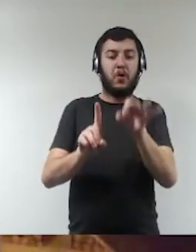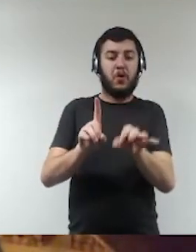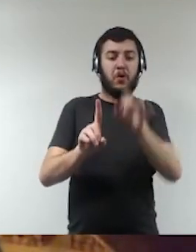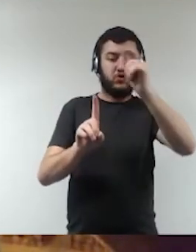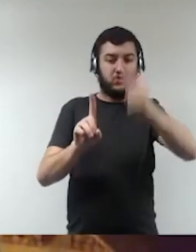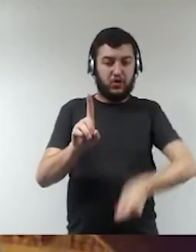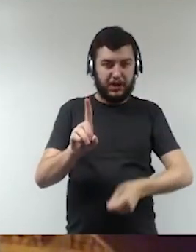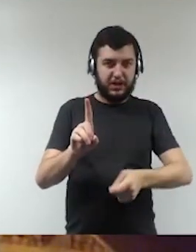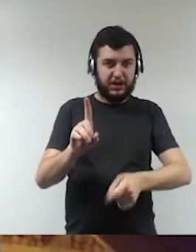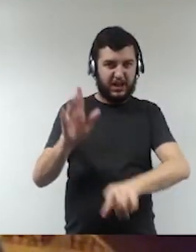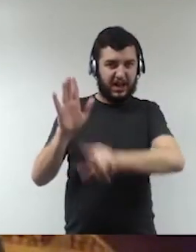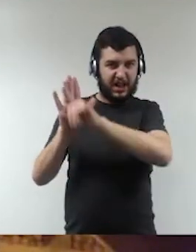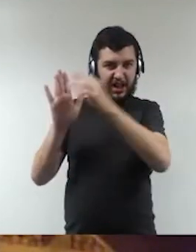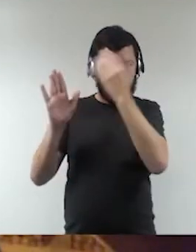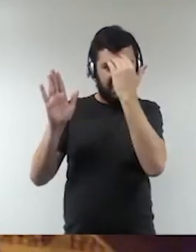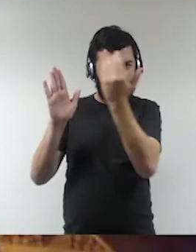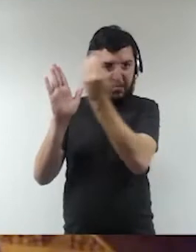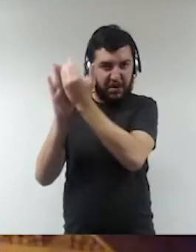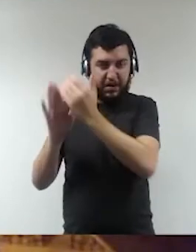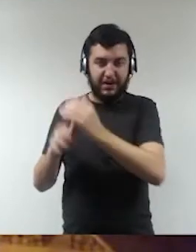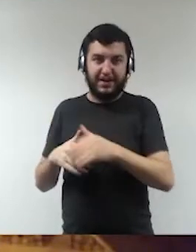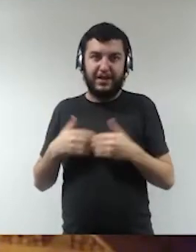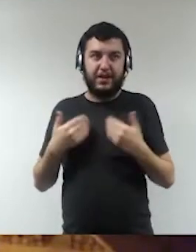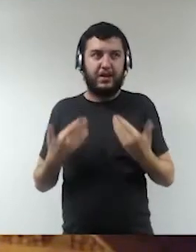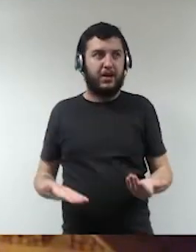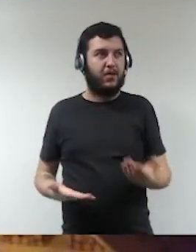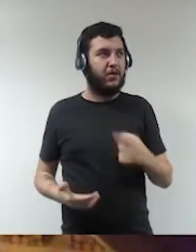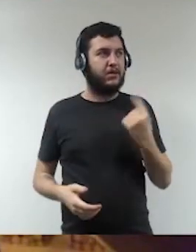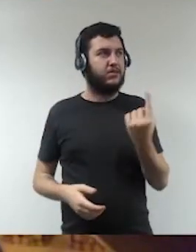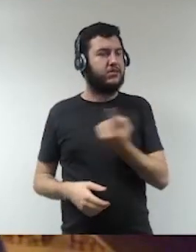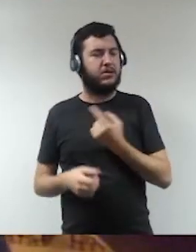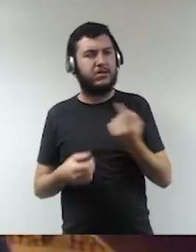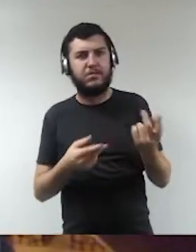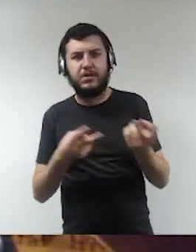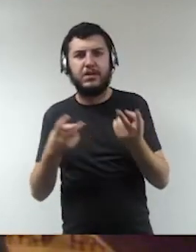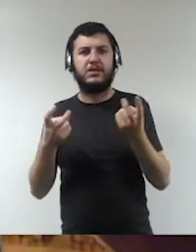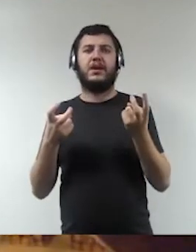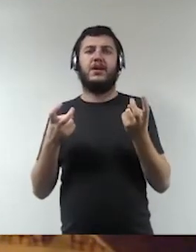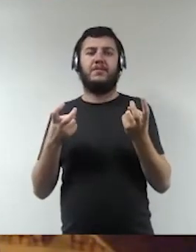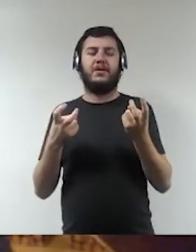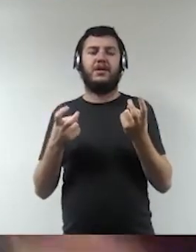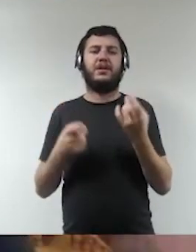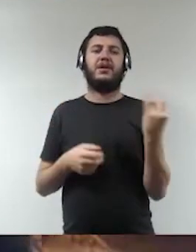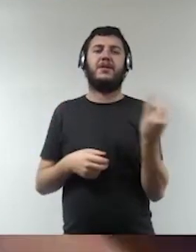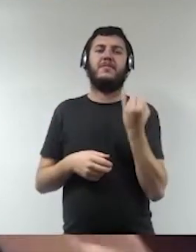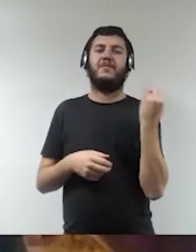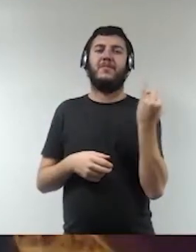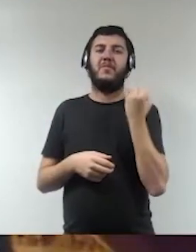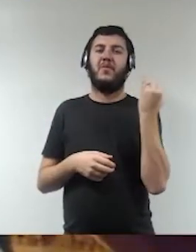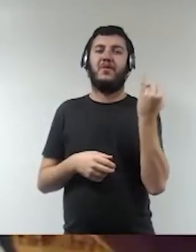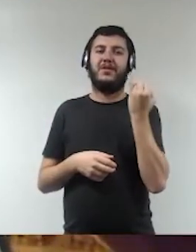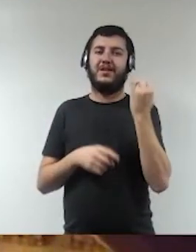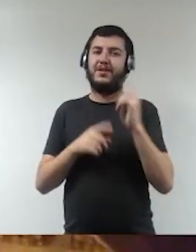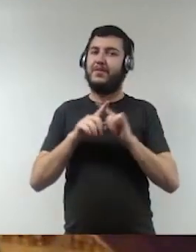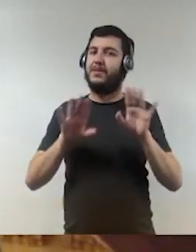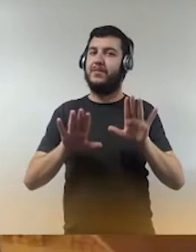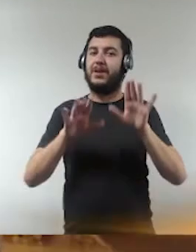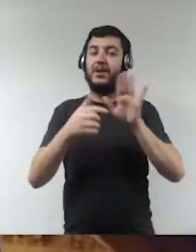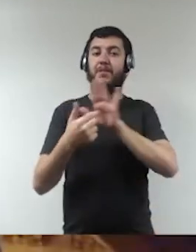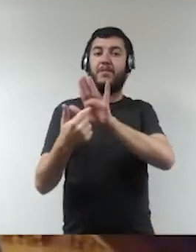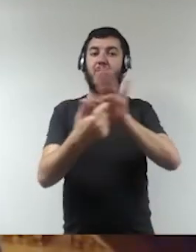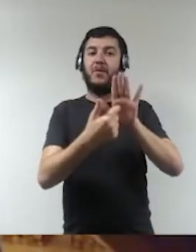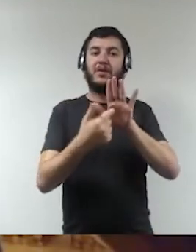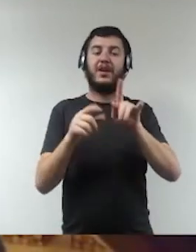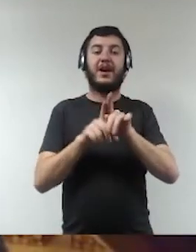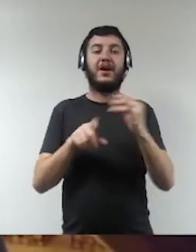a lei? E é nessa hora que a gente percebe a importância, não só nessa hora, mas isso ilustra muito bem a